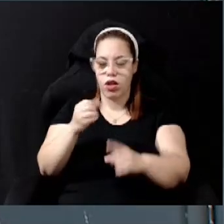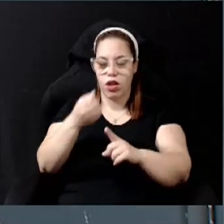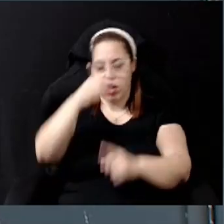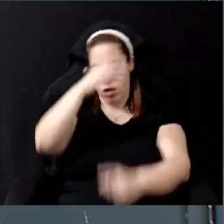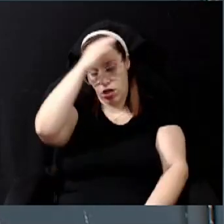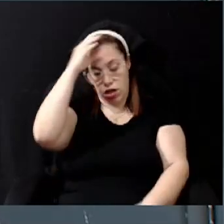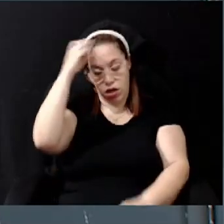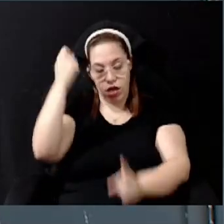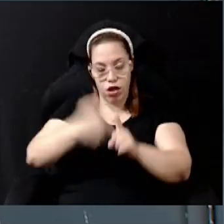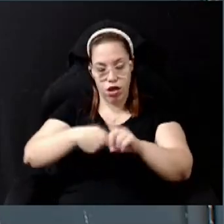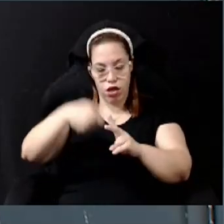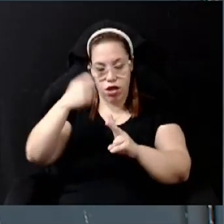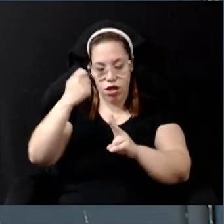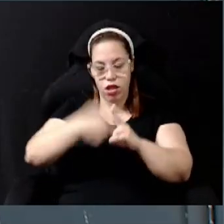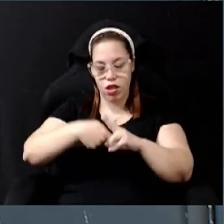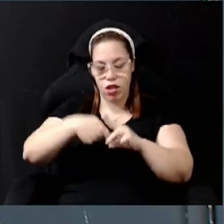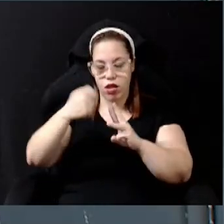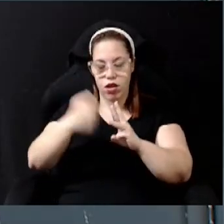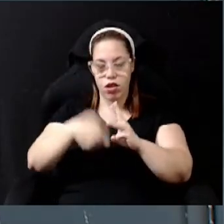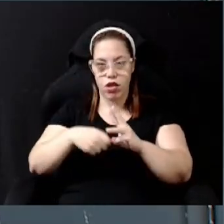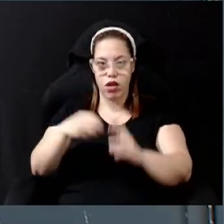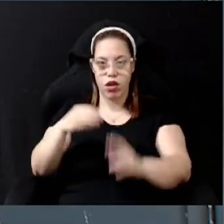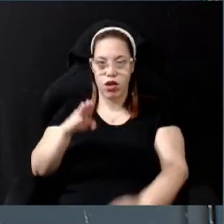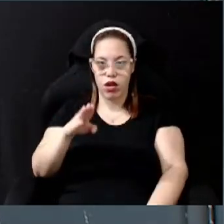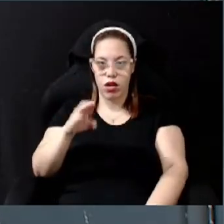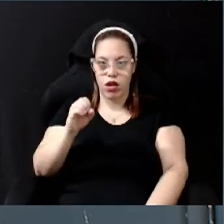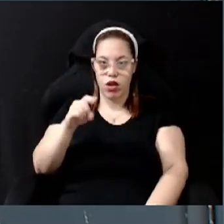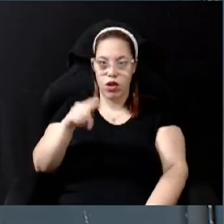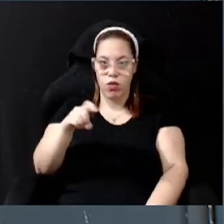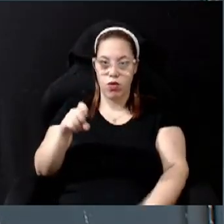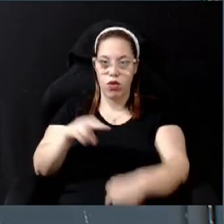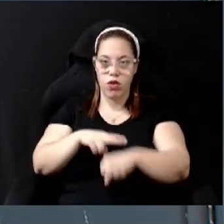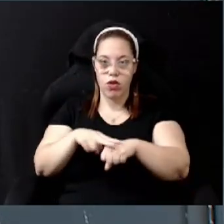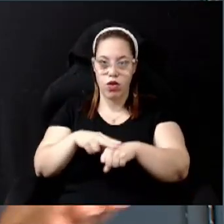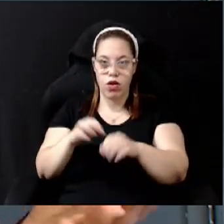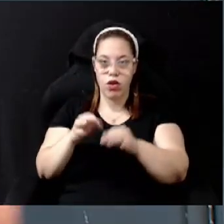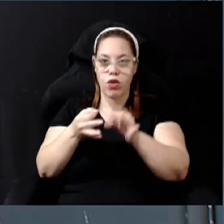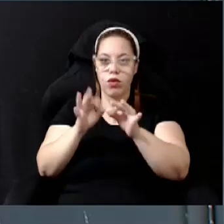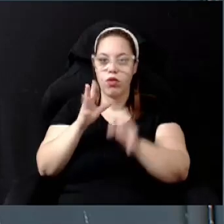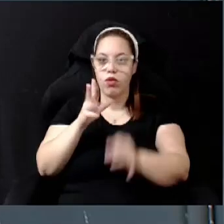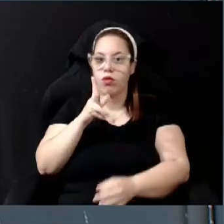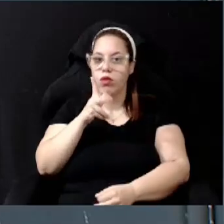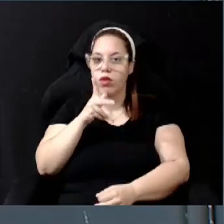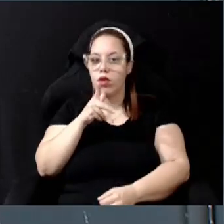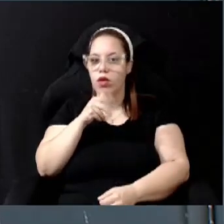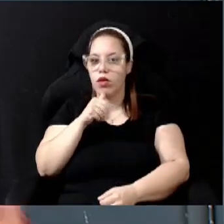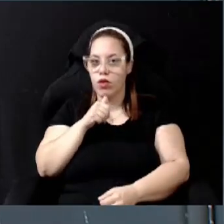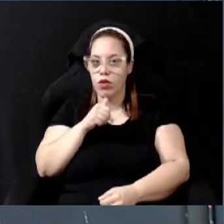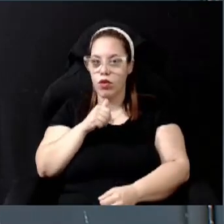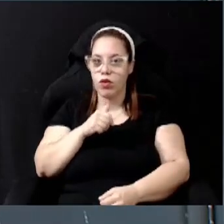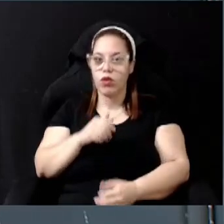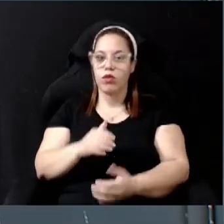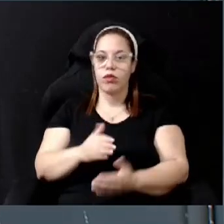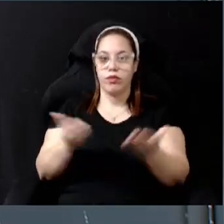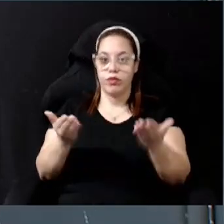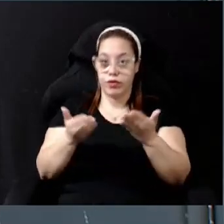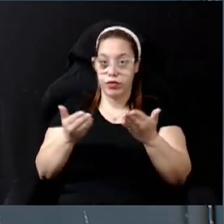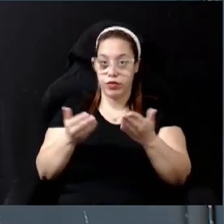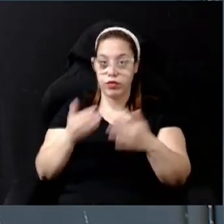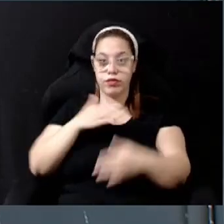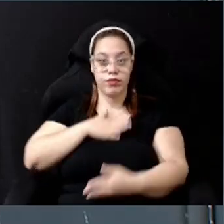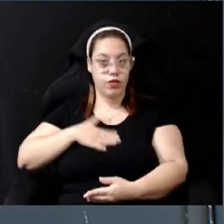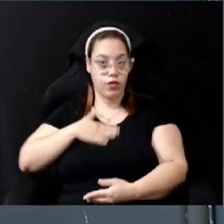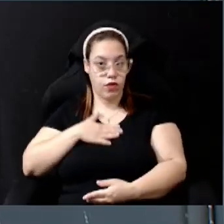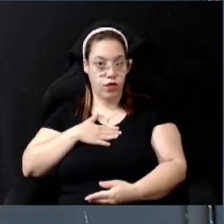Na maioria são box braid, que é o procedimento que tem mais durabilidade. Então, o meu público hoje gosta disso, da